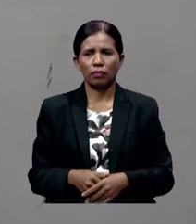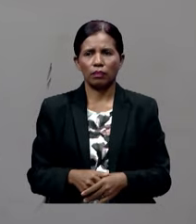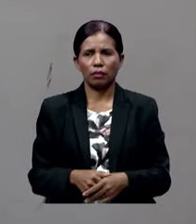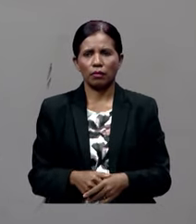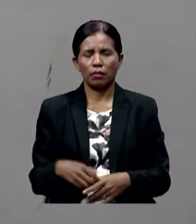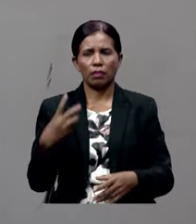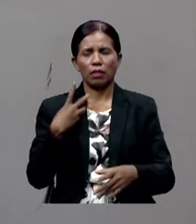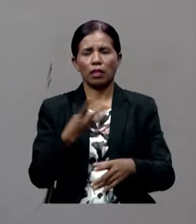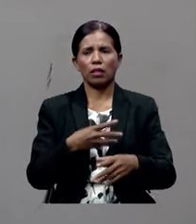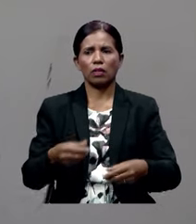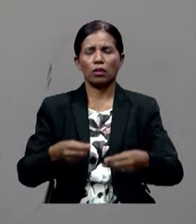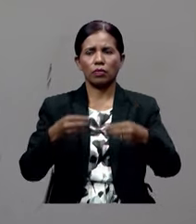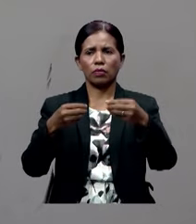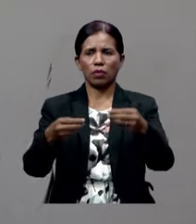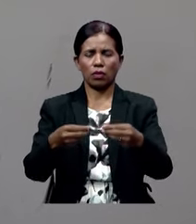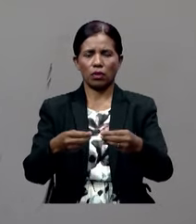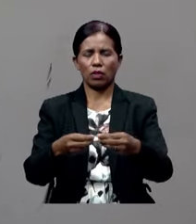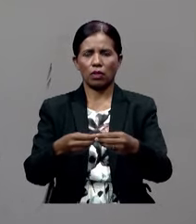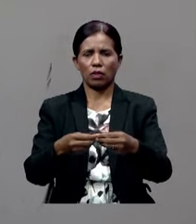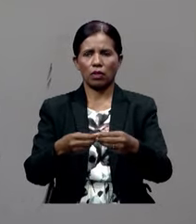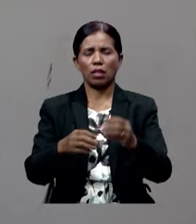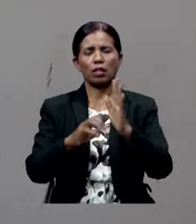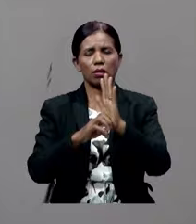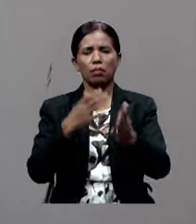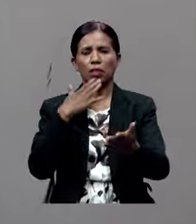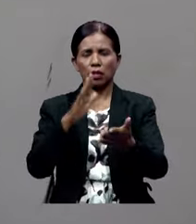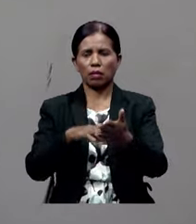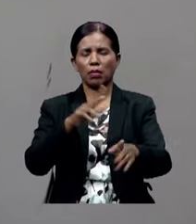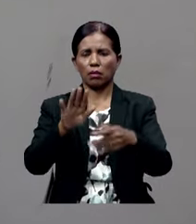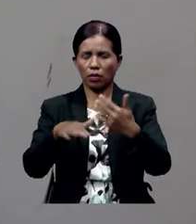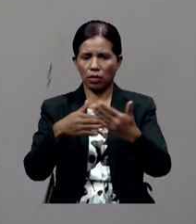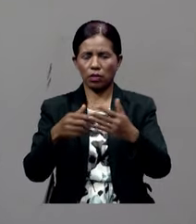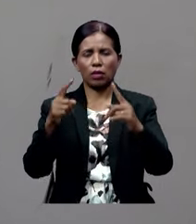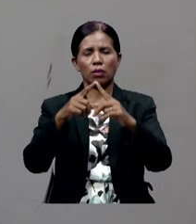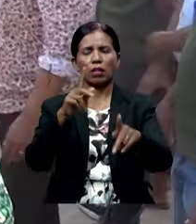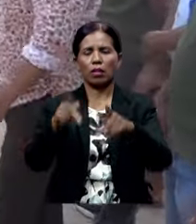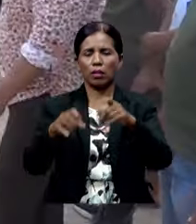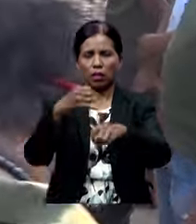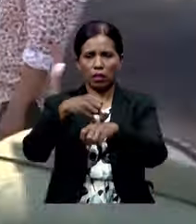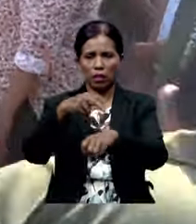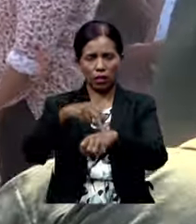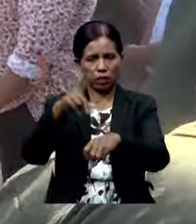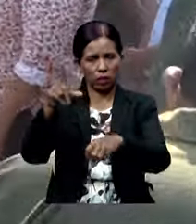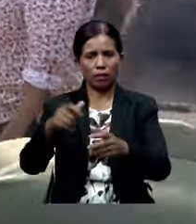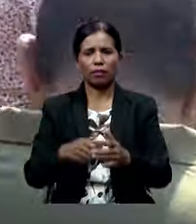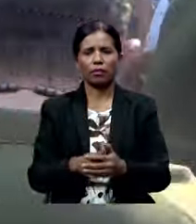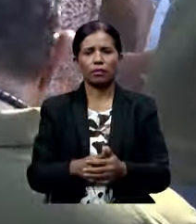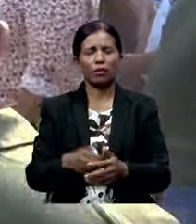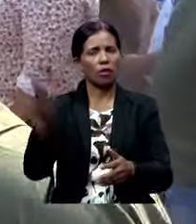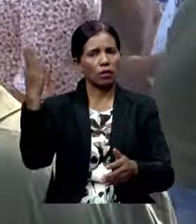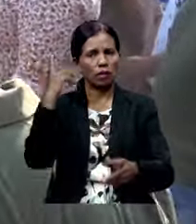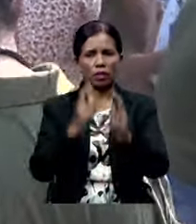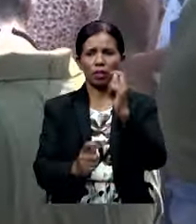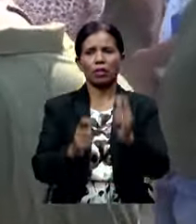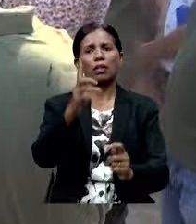ita for imagem ba ita ne sociedade, no ba comunidade internacional. Antes, né, Tribunal